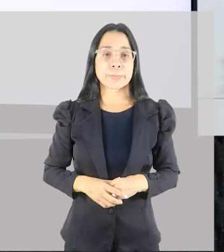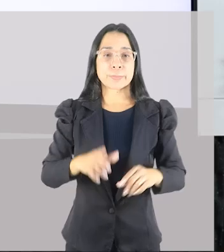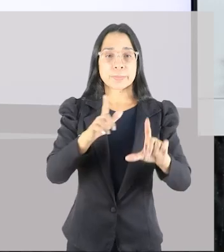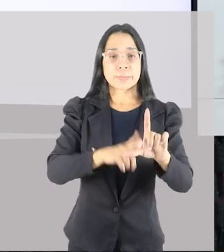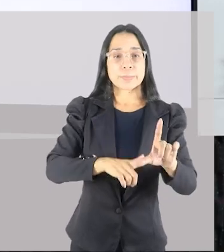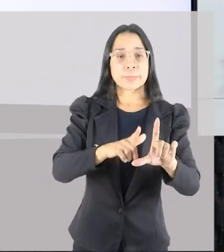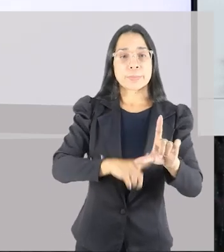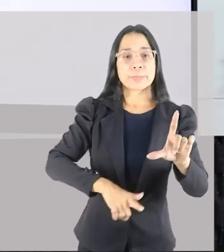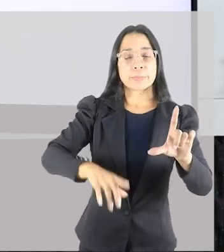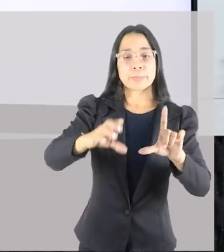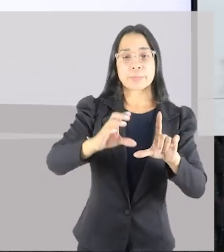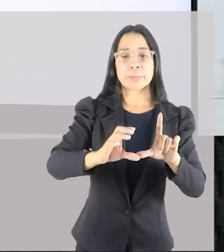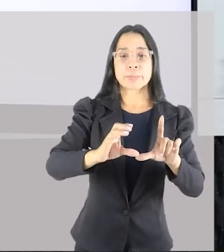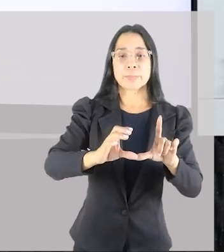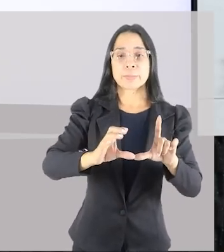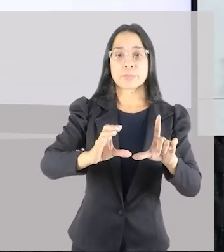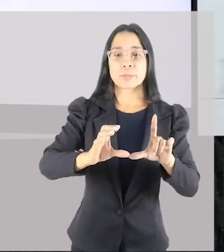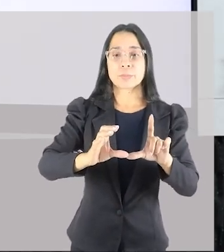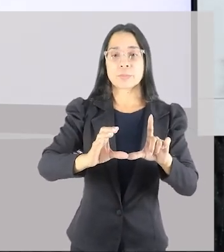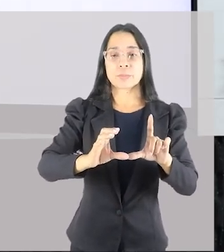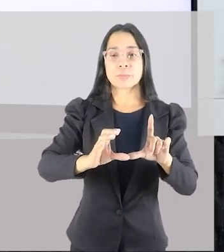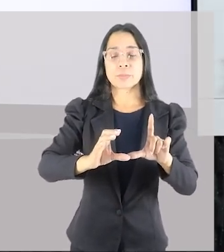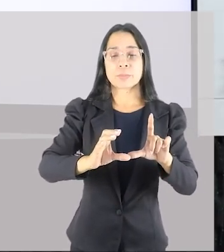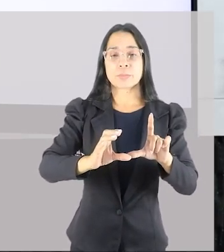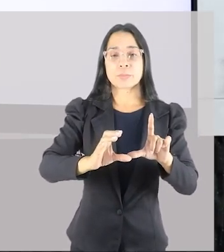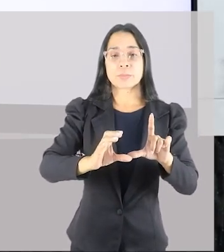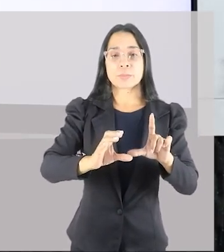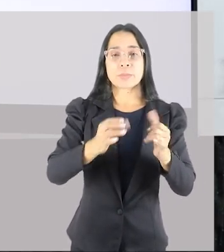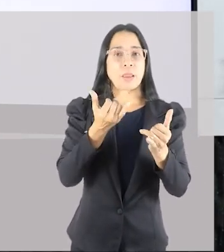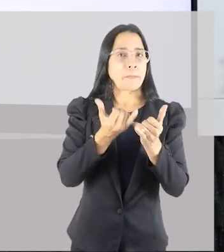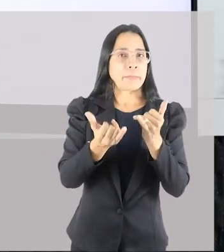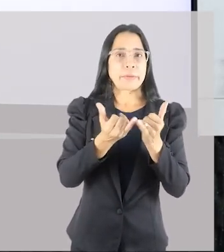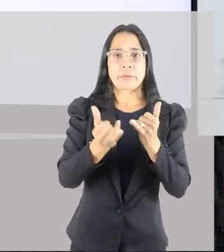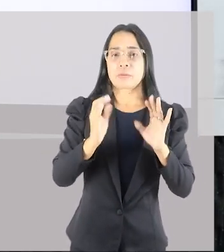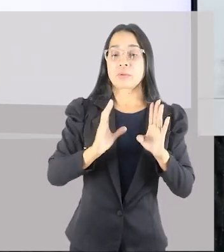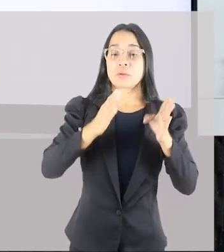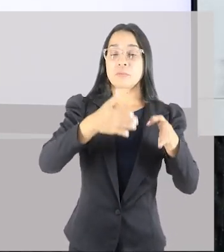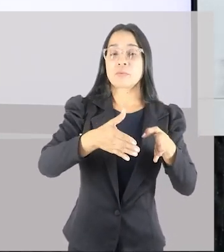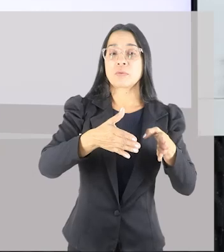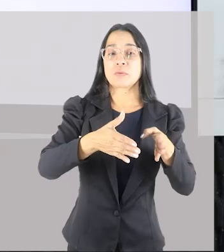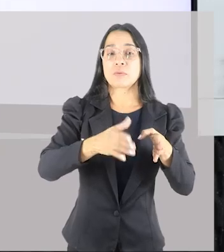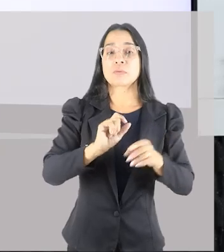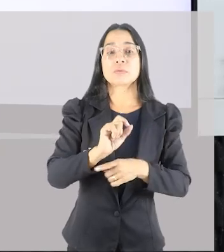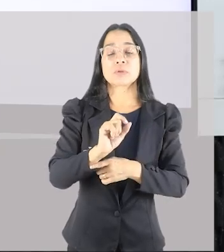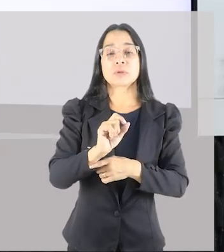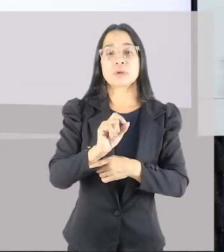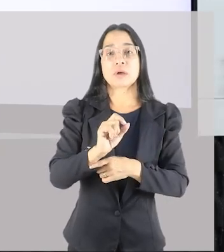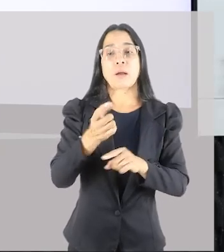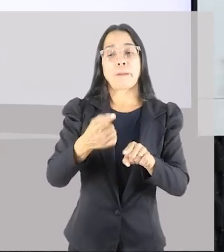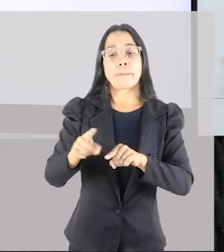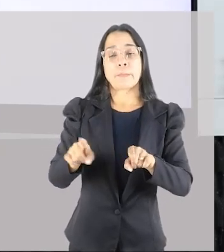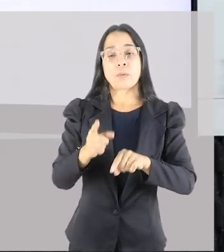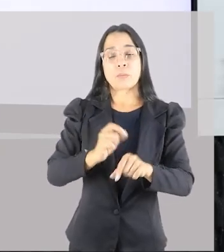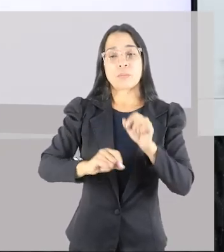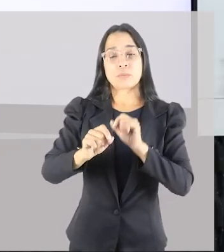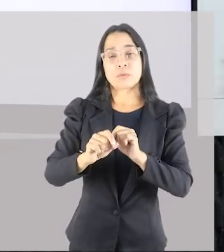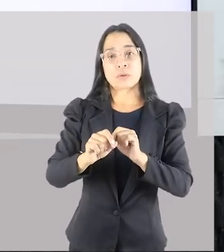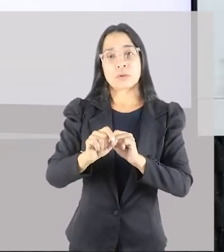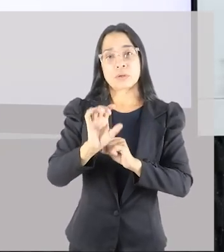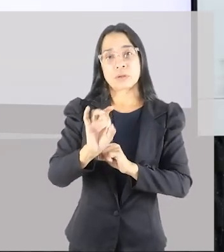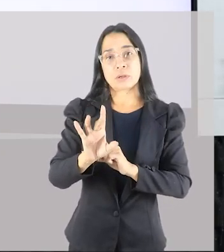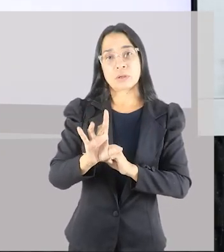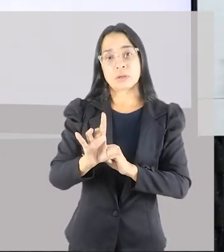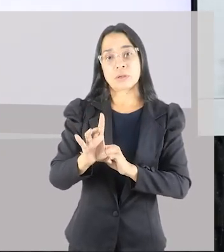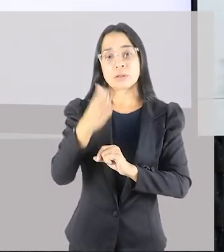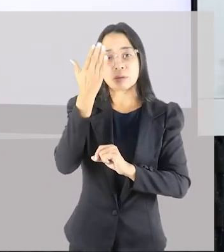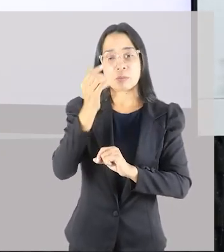ser identificado como uma alegria da população brasileira parece que não é essa a intenção da letra identificar somente como alegria o futebol